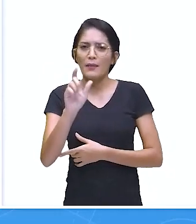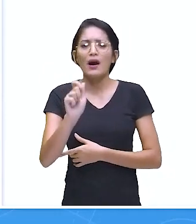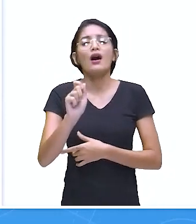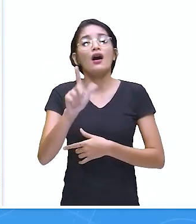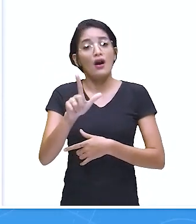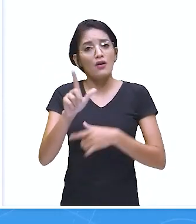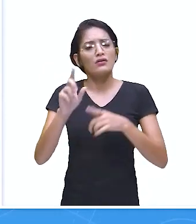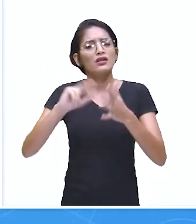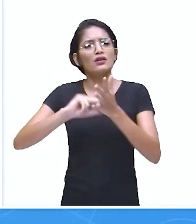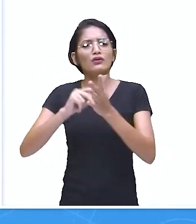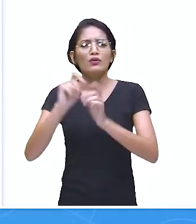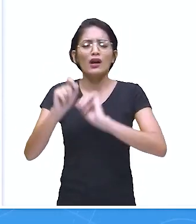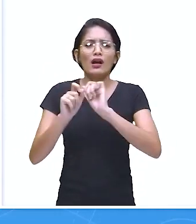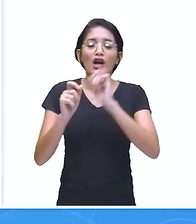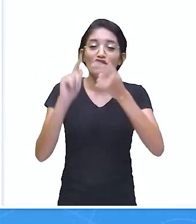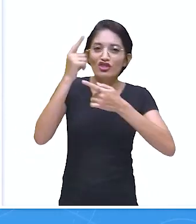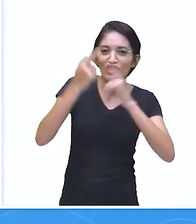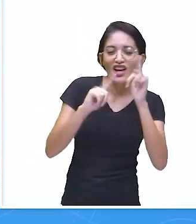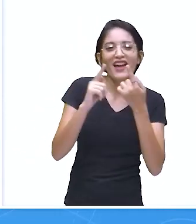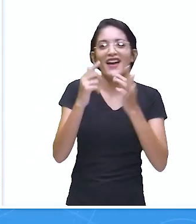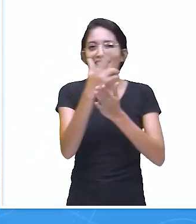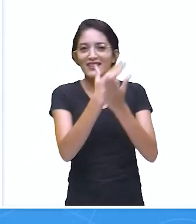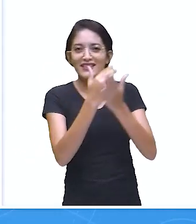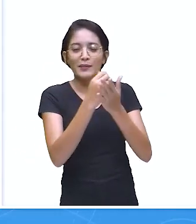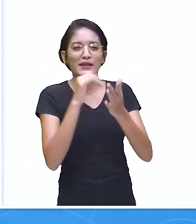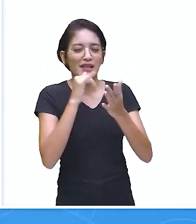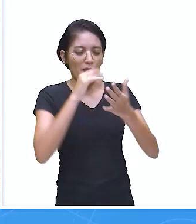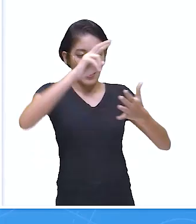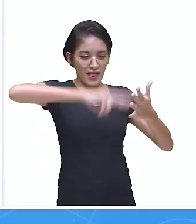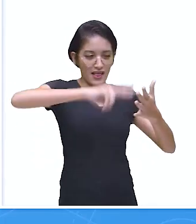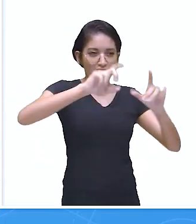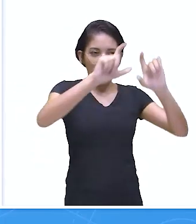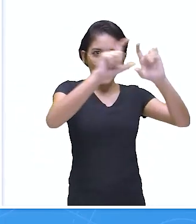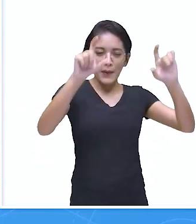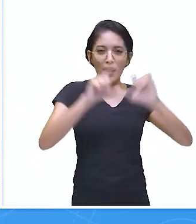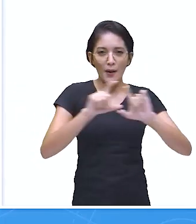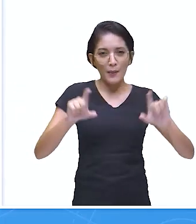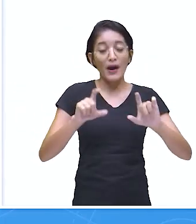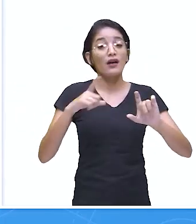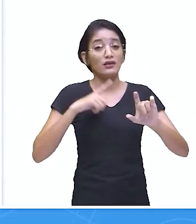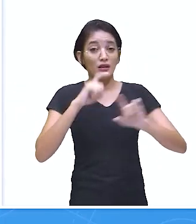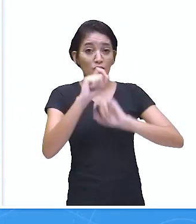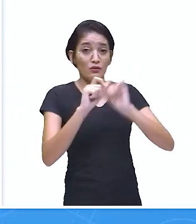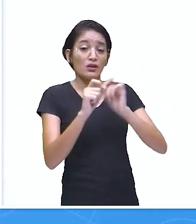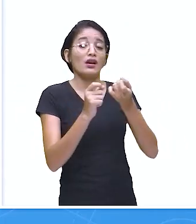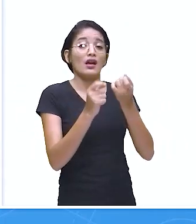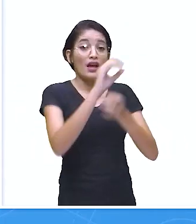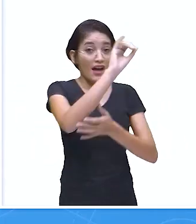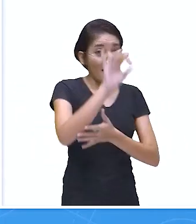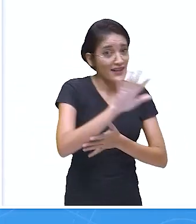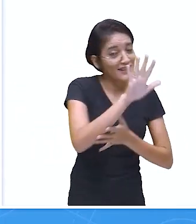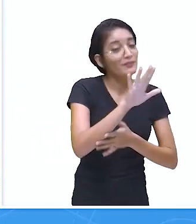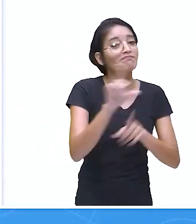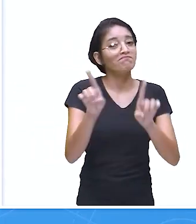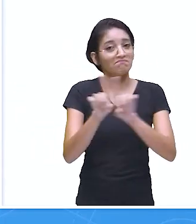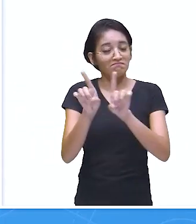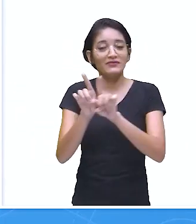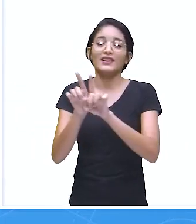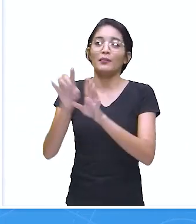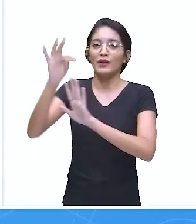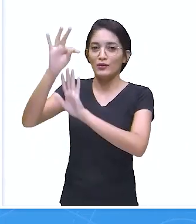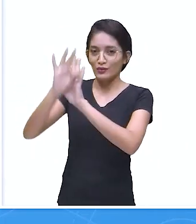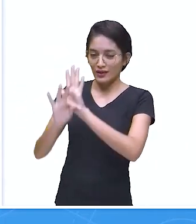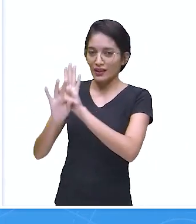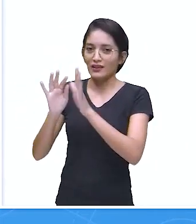os desenhos. Né? Quando você vai ler uma tirinha, lá está associado entre a linguagem não verbal, que são as imagens, mais